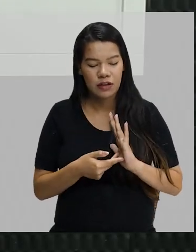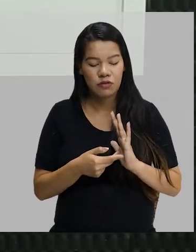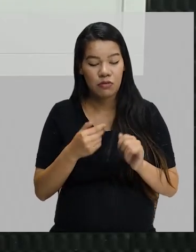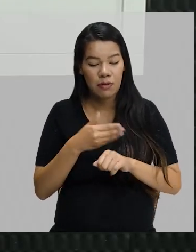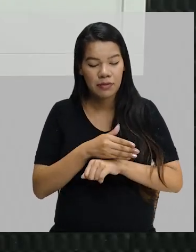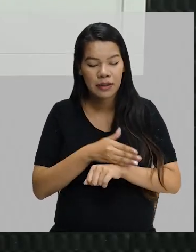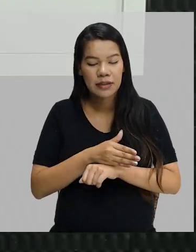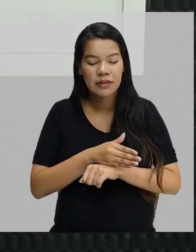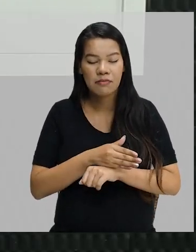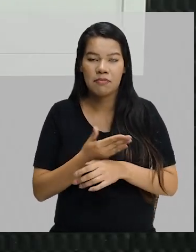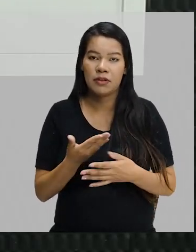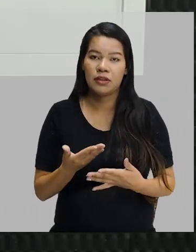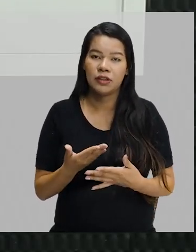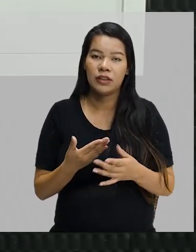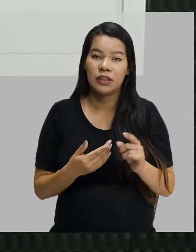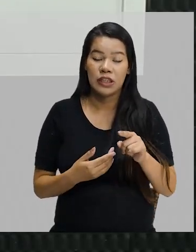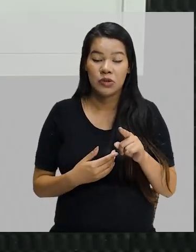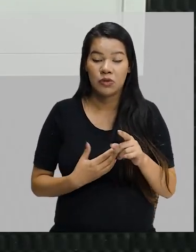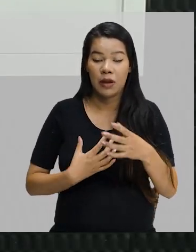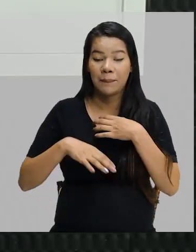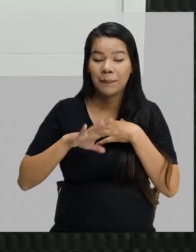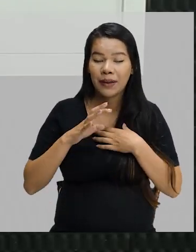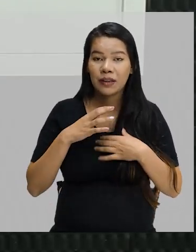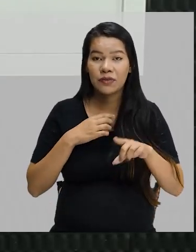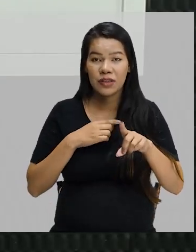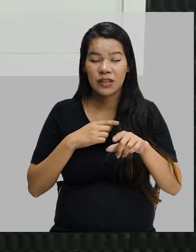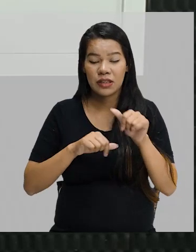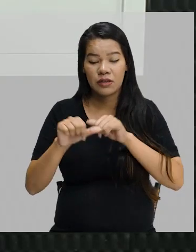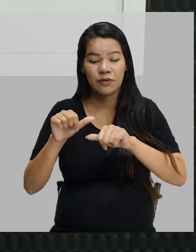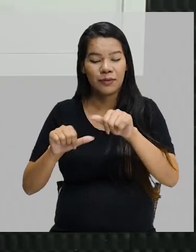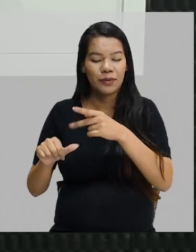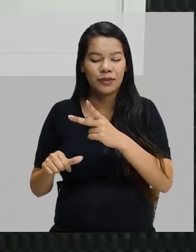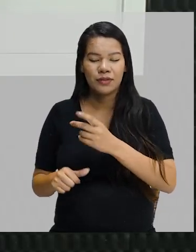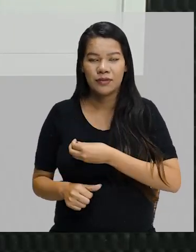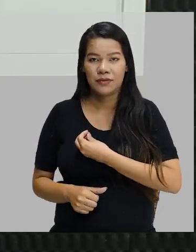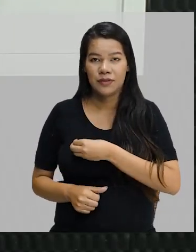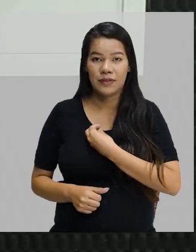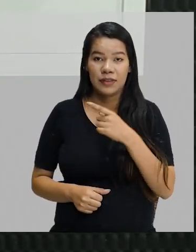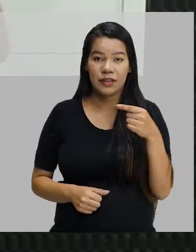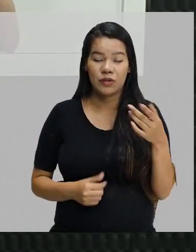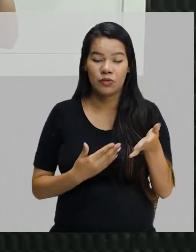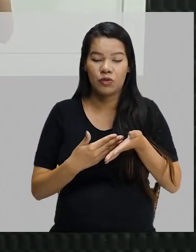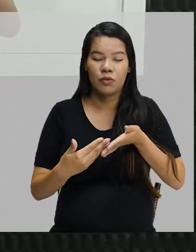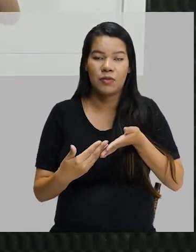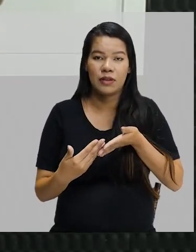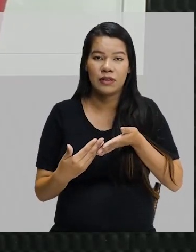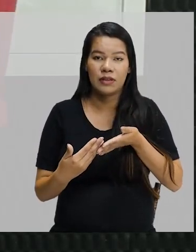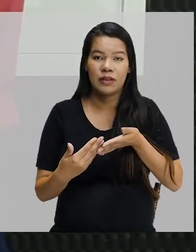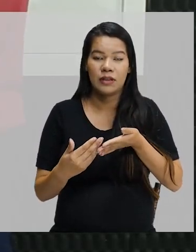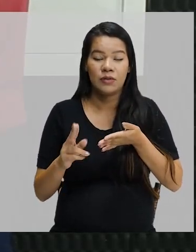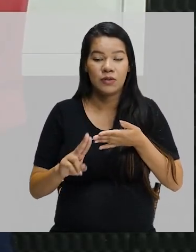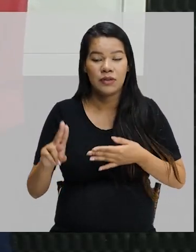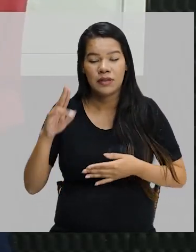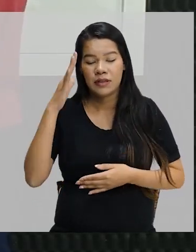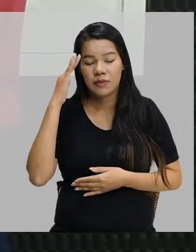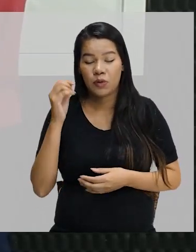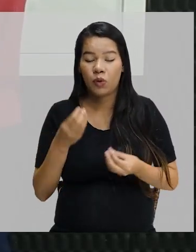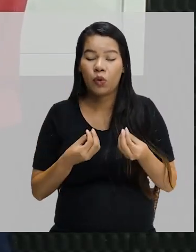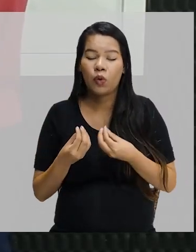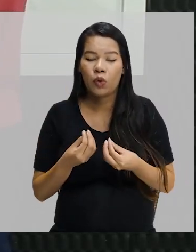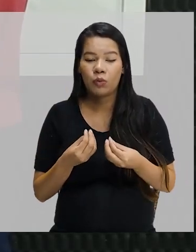observação, ok? Na formulação do conhecimento, nós precisamos do processo básico de observação,